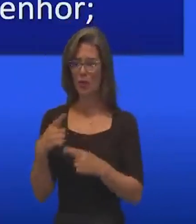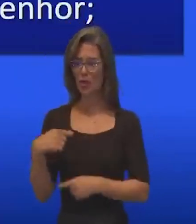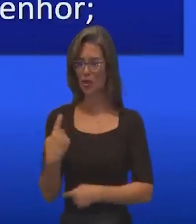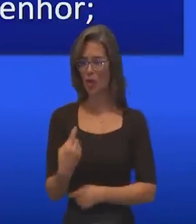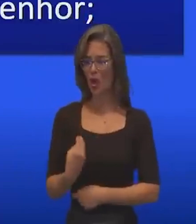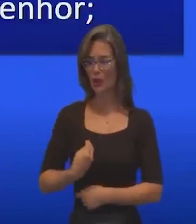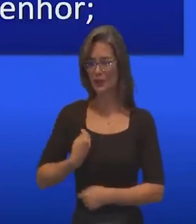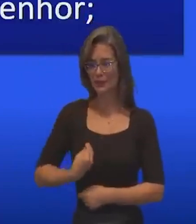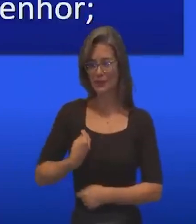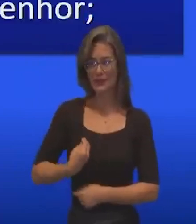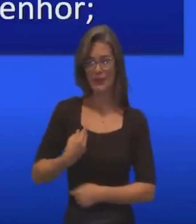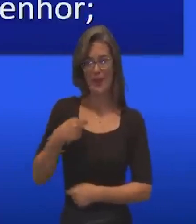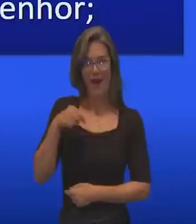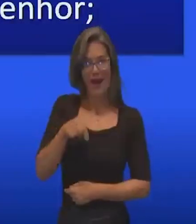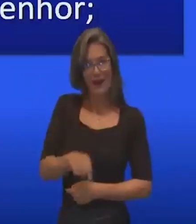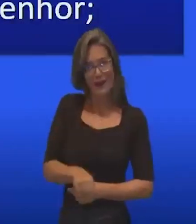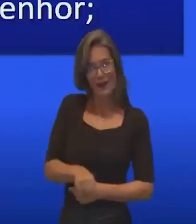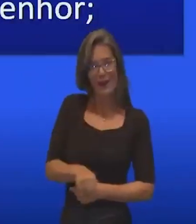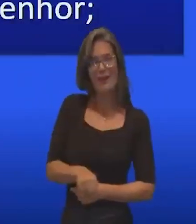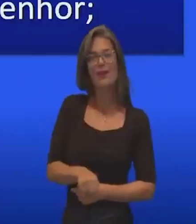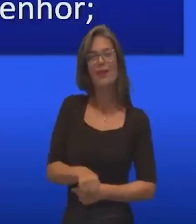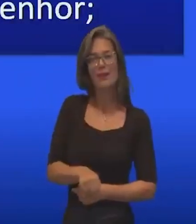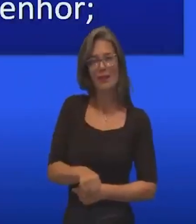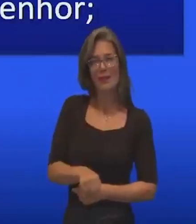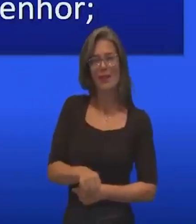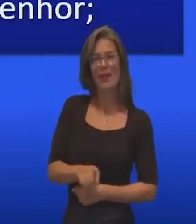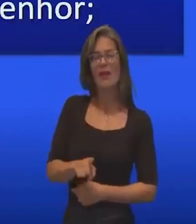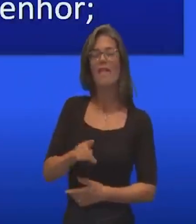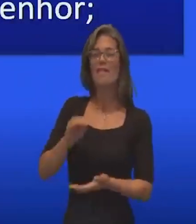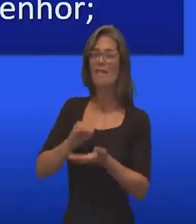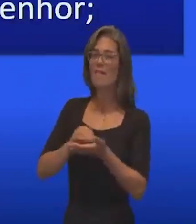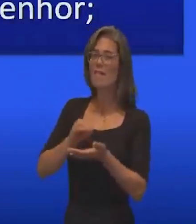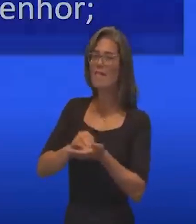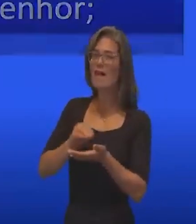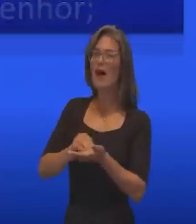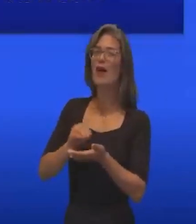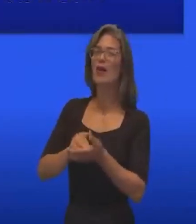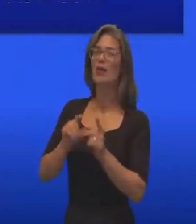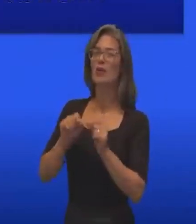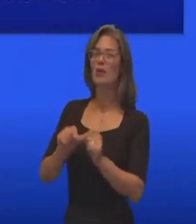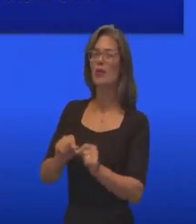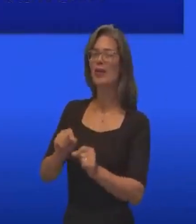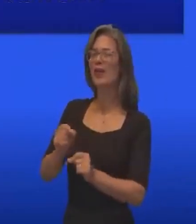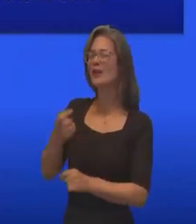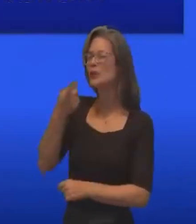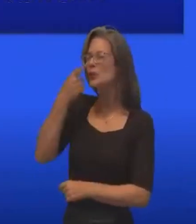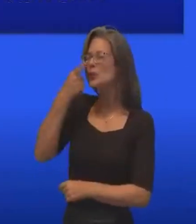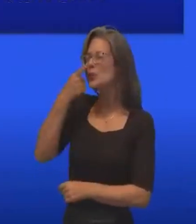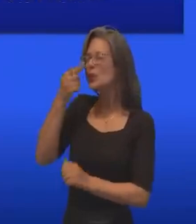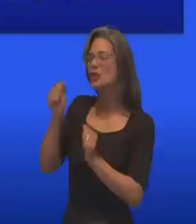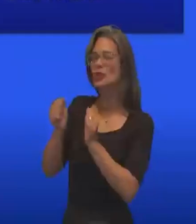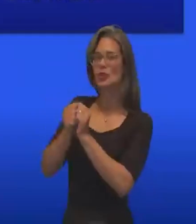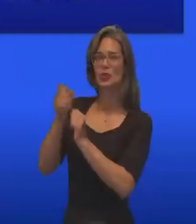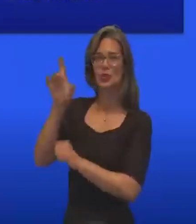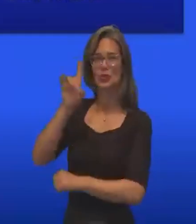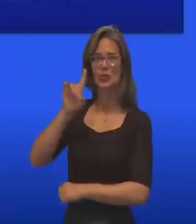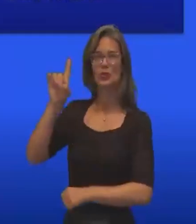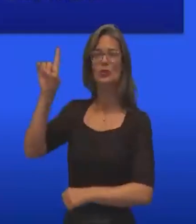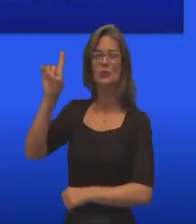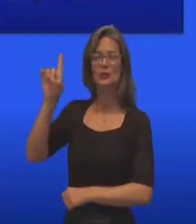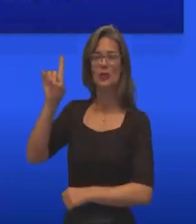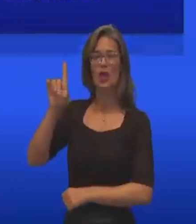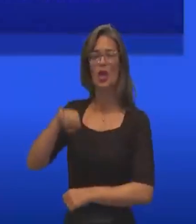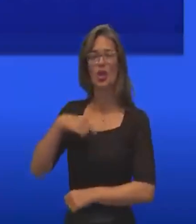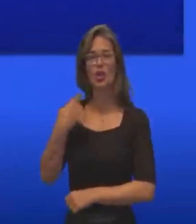presentes no corpo, estamos ausentes do Senhor, porque andamos por fé e não por